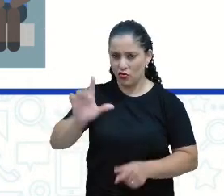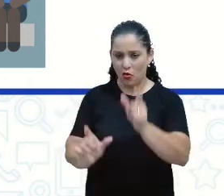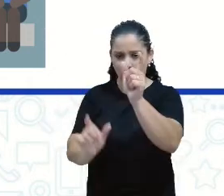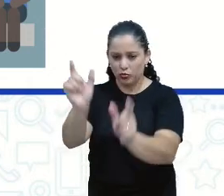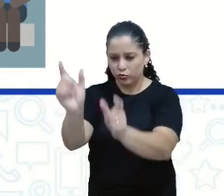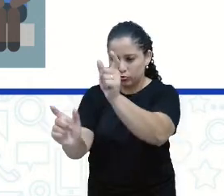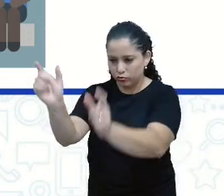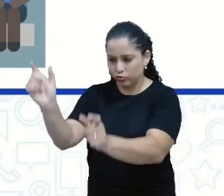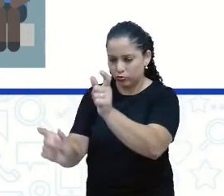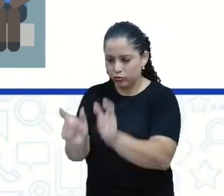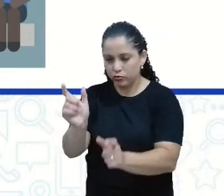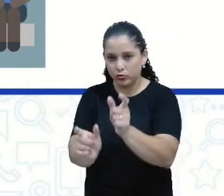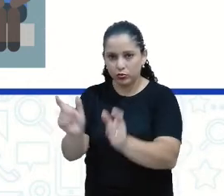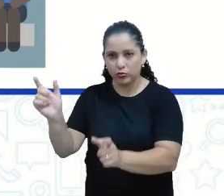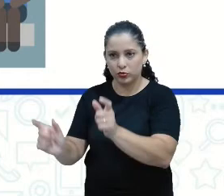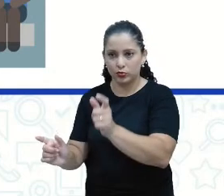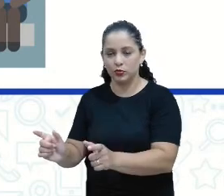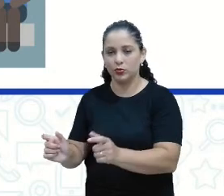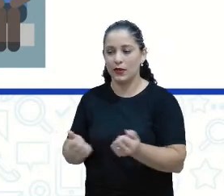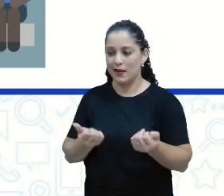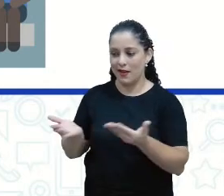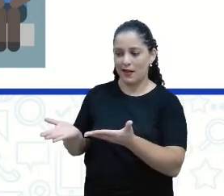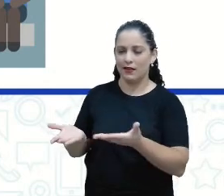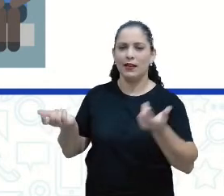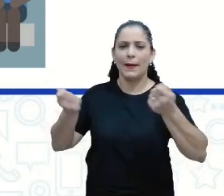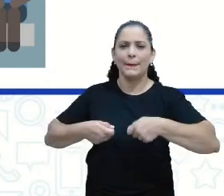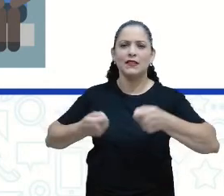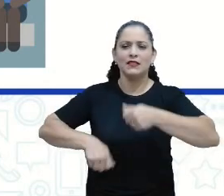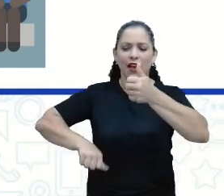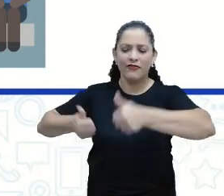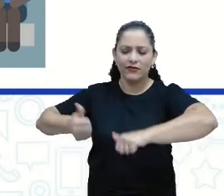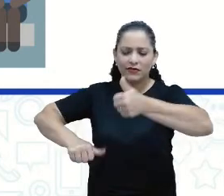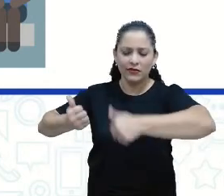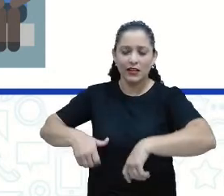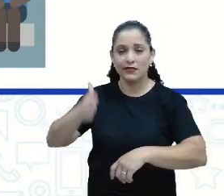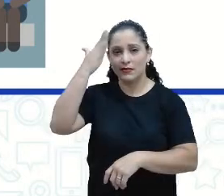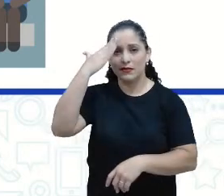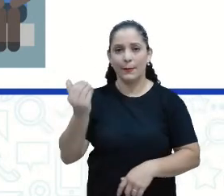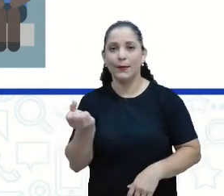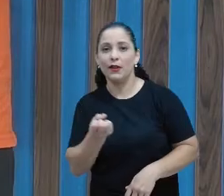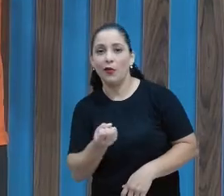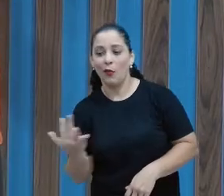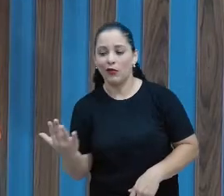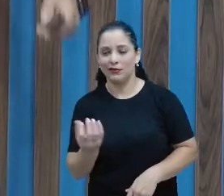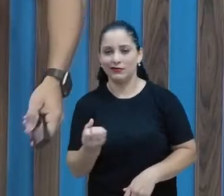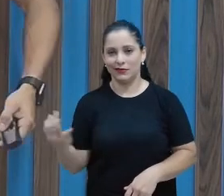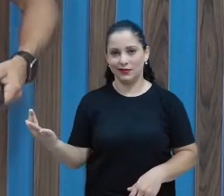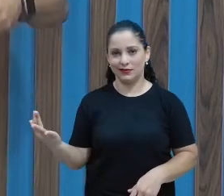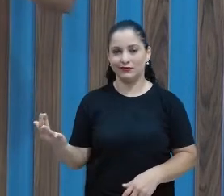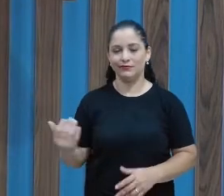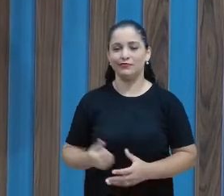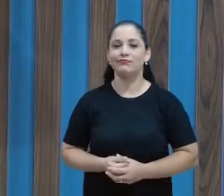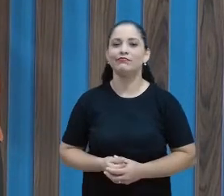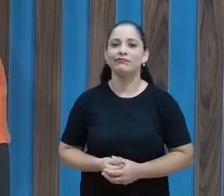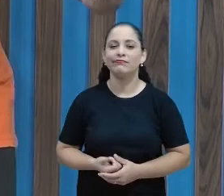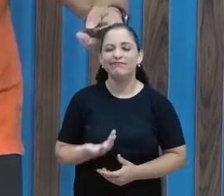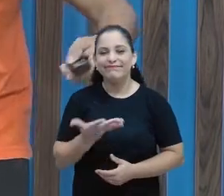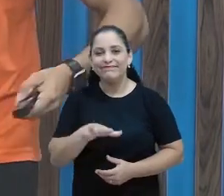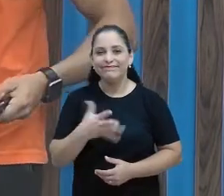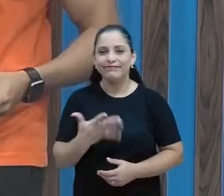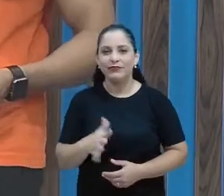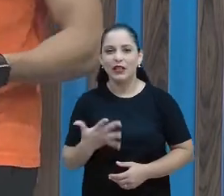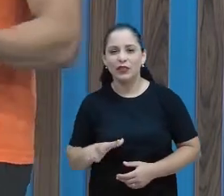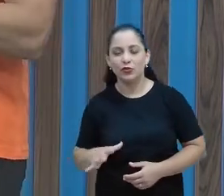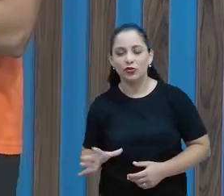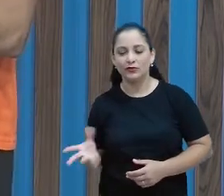essa população aqui, a gente precisa estimar um valor, tá? Então, quando eu estimo aí esse valor, dá para